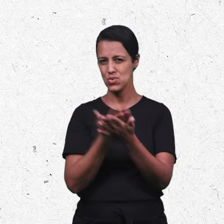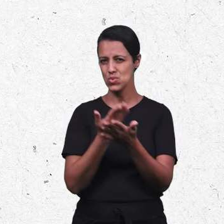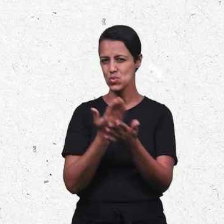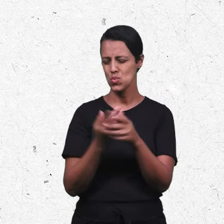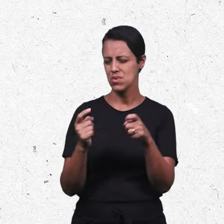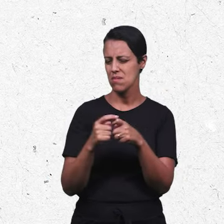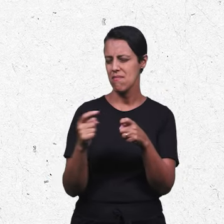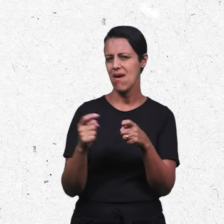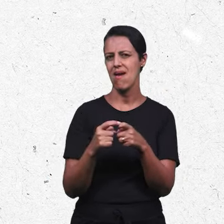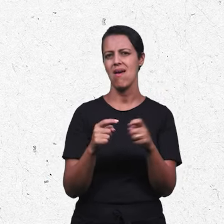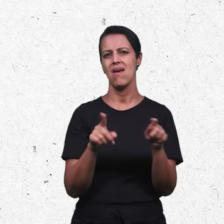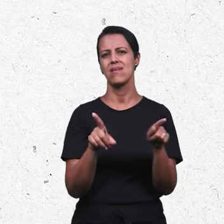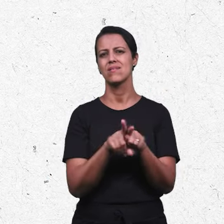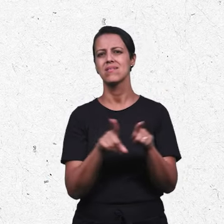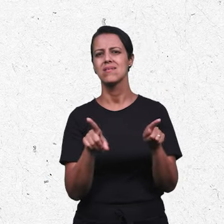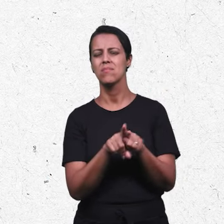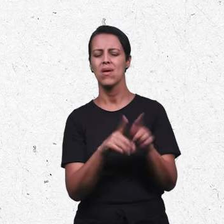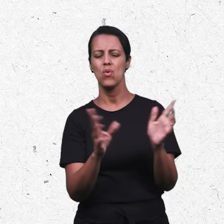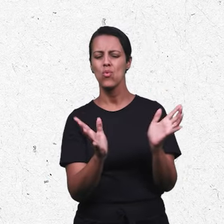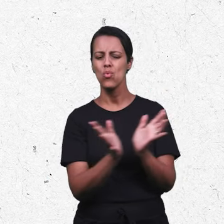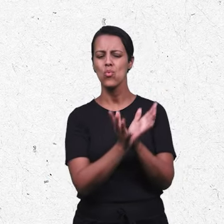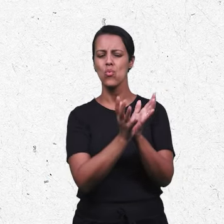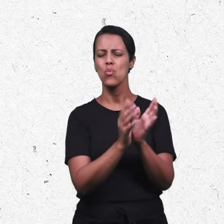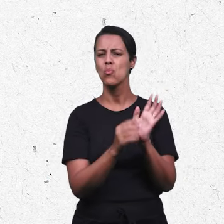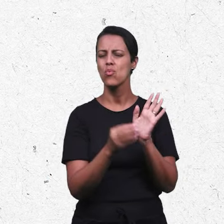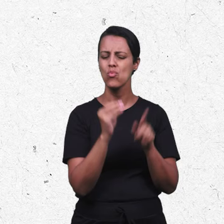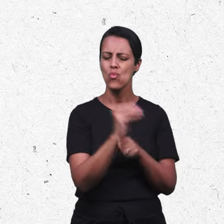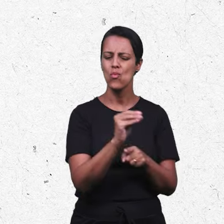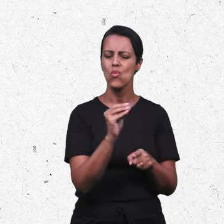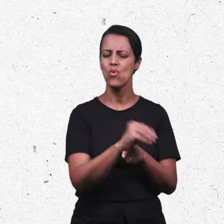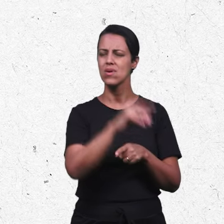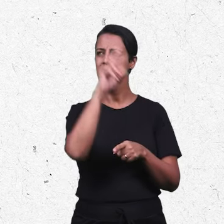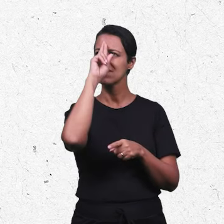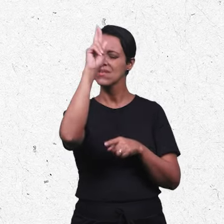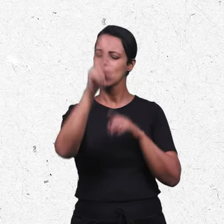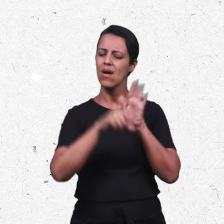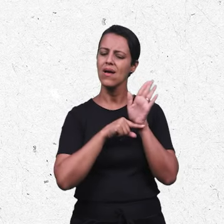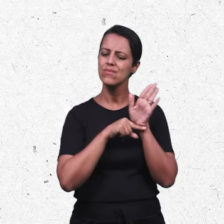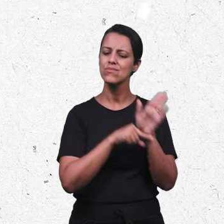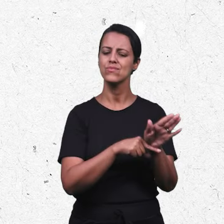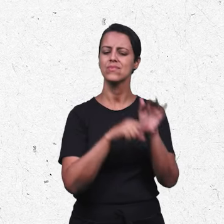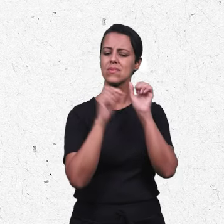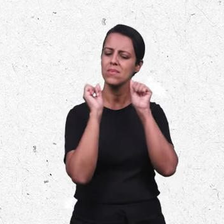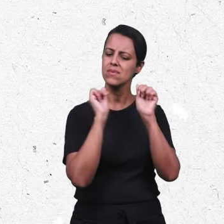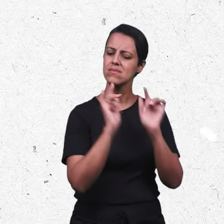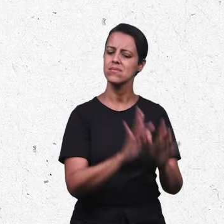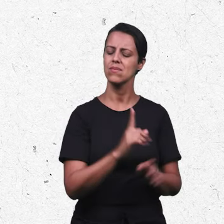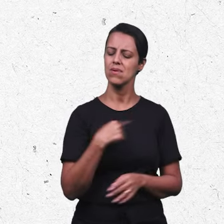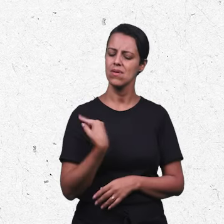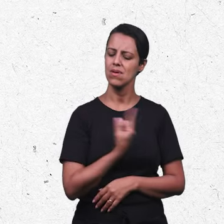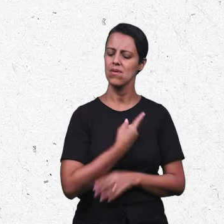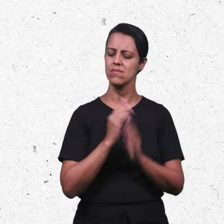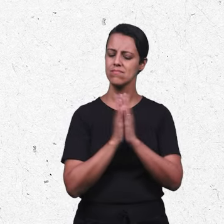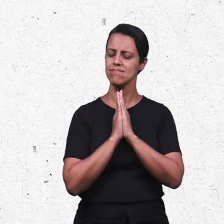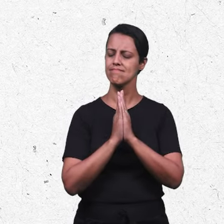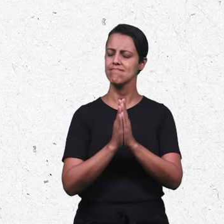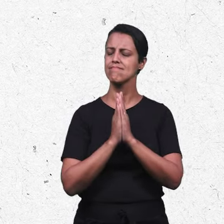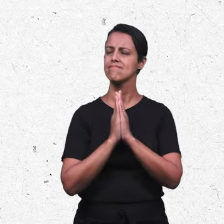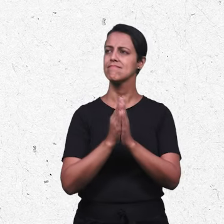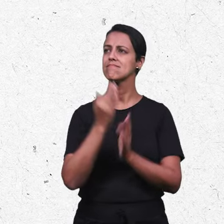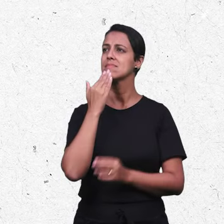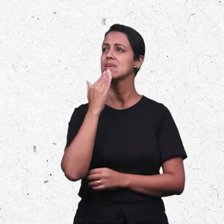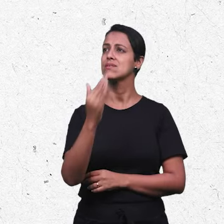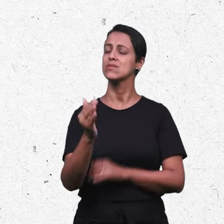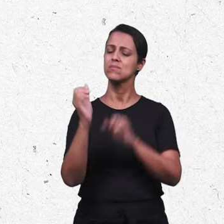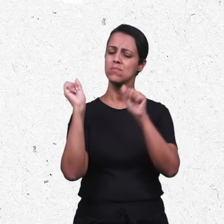médicos toda a equipe ponha tuas mãos no Senhor abençoa grandemente é oração que nós fazemos em favor de todos teus